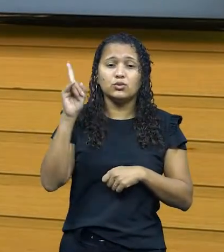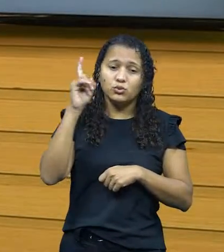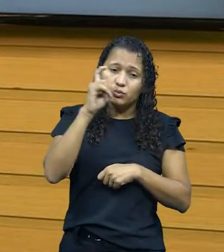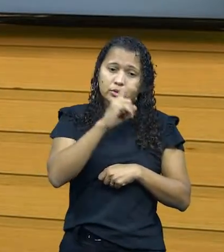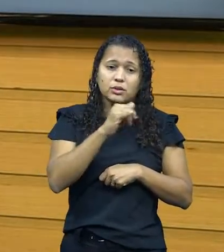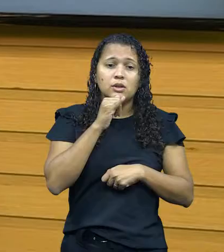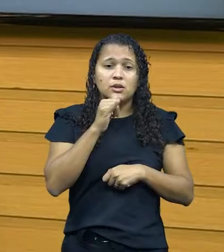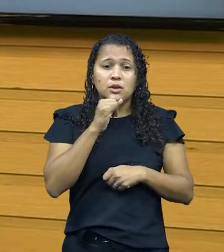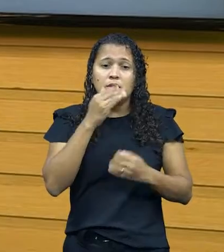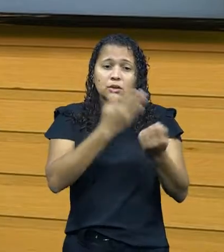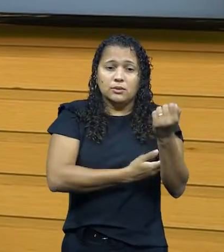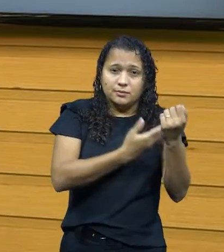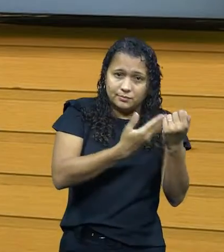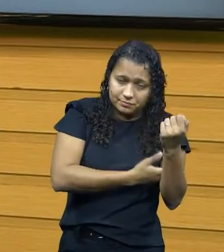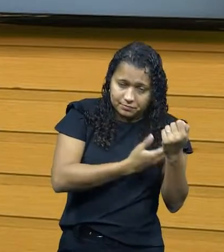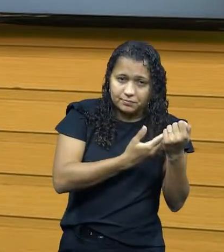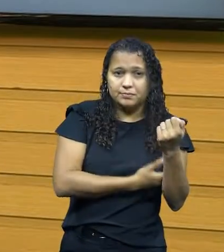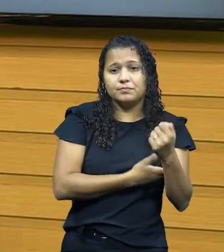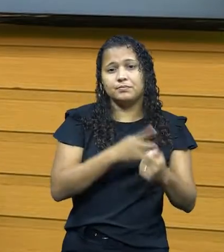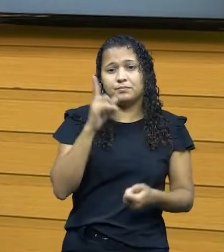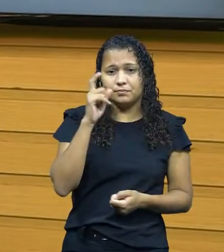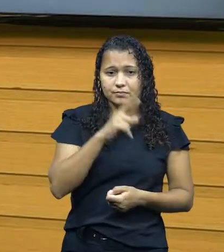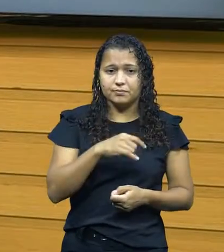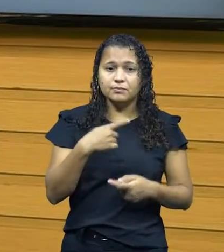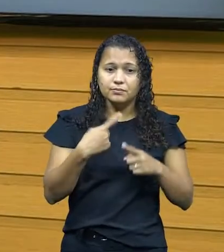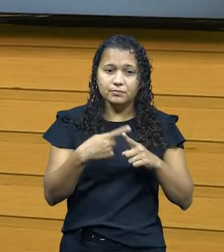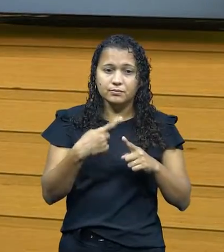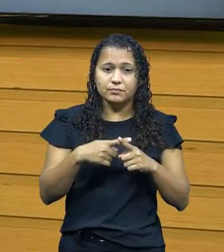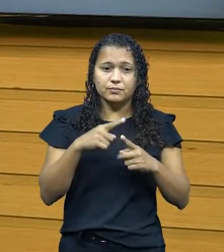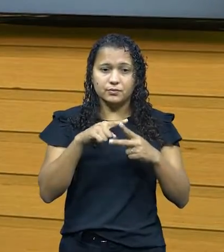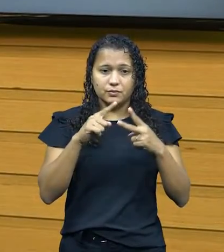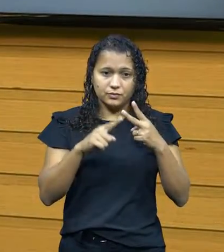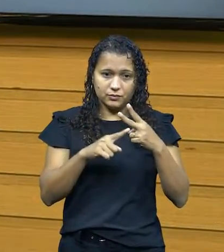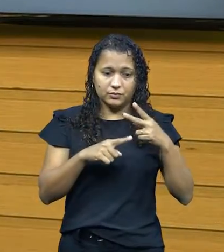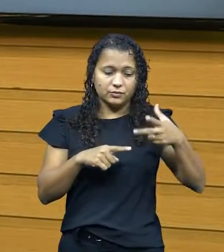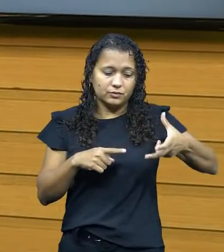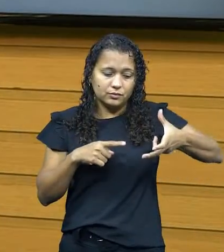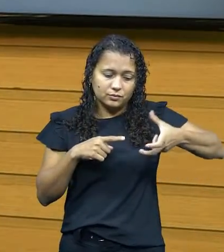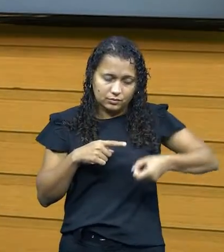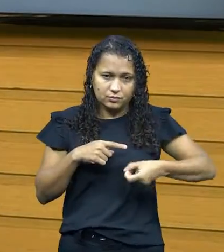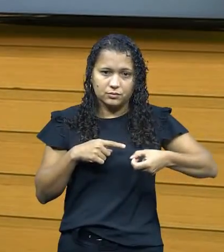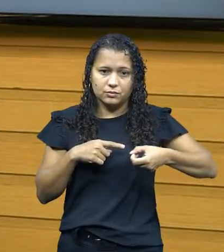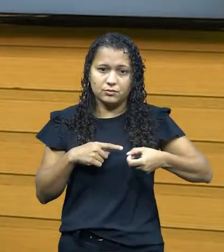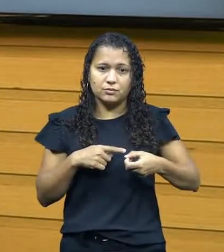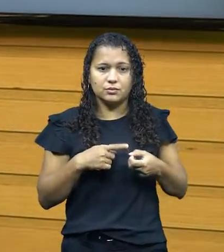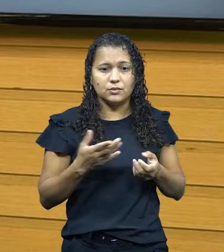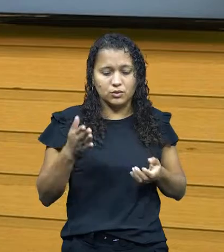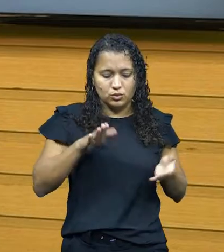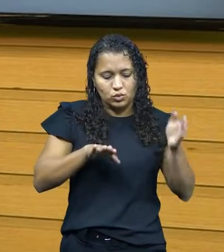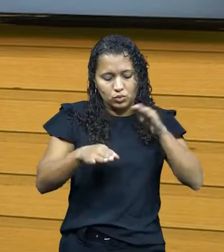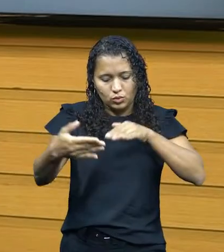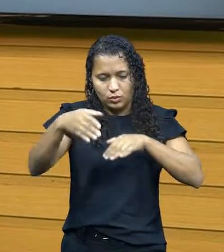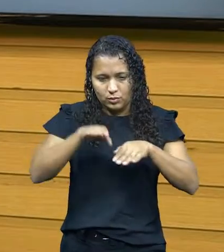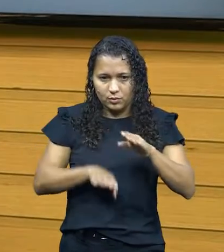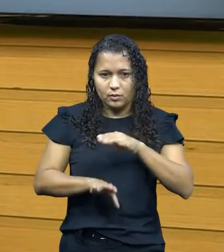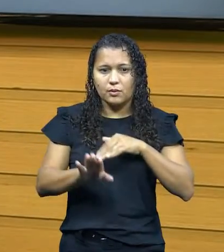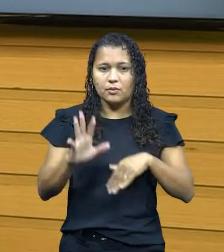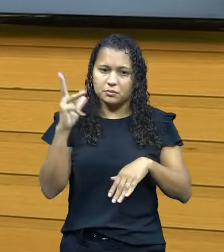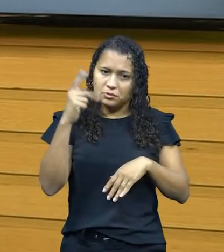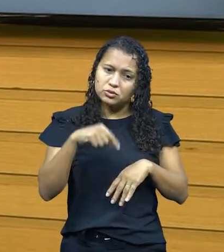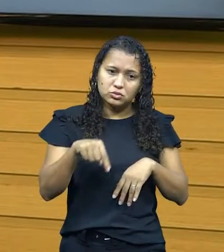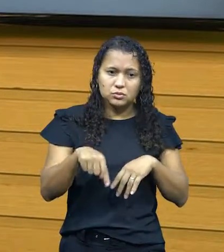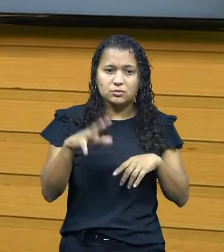dificuldade em arquivar esse documento, já que a gente fez 2 furos. Imagina, a gente dobra, bonitinho, ficou lá